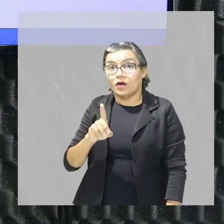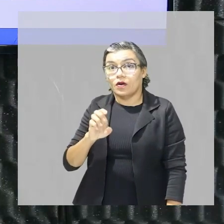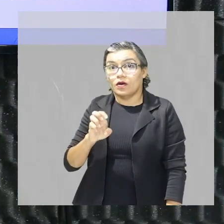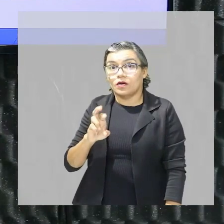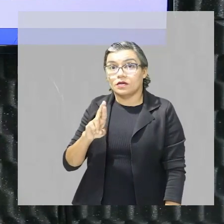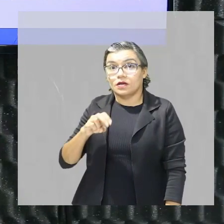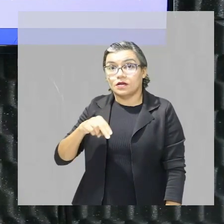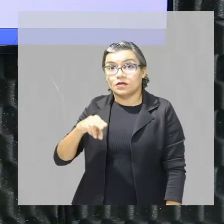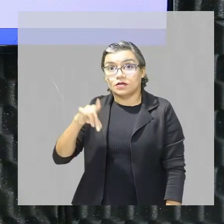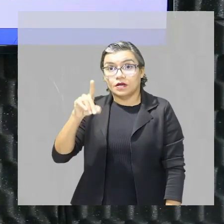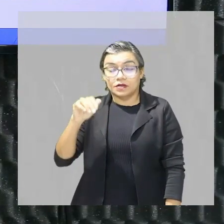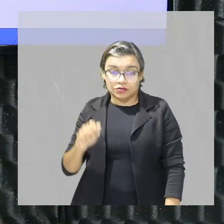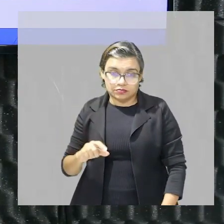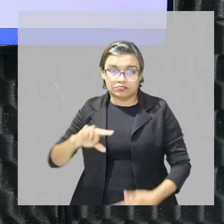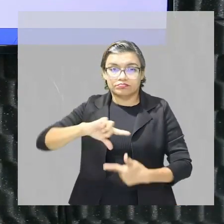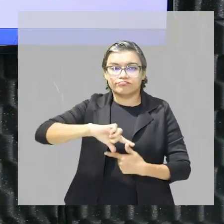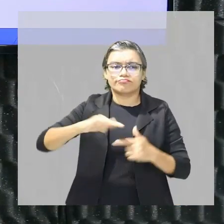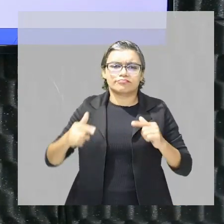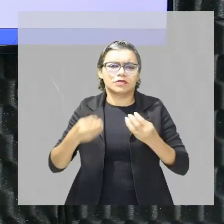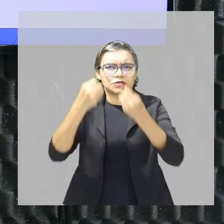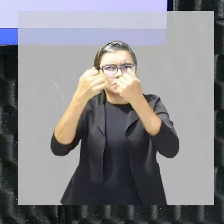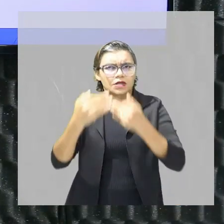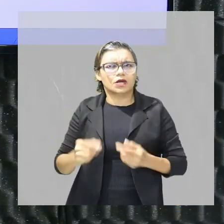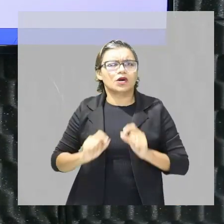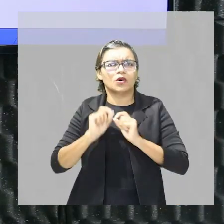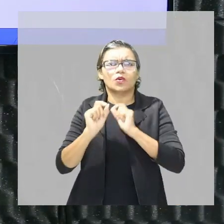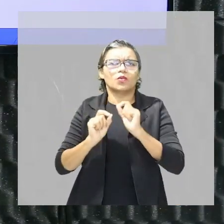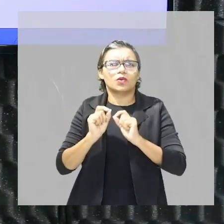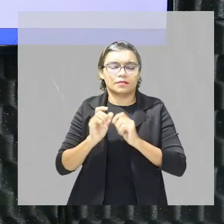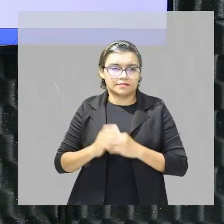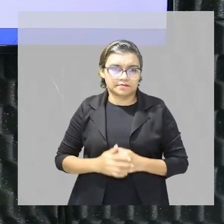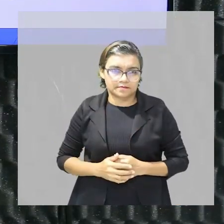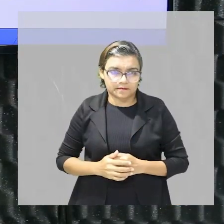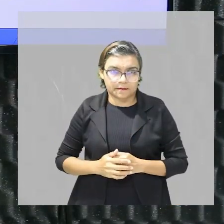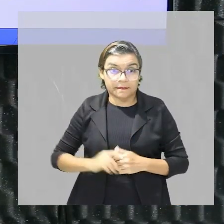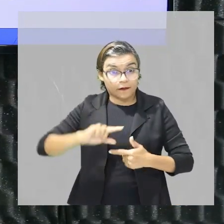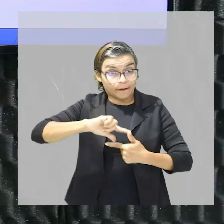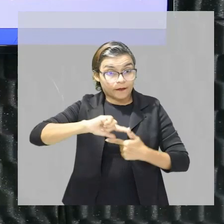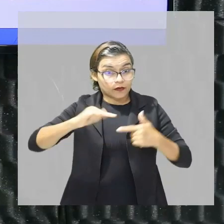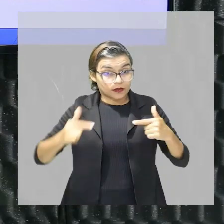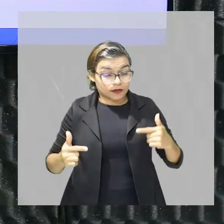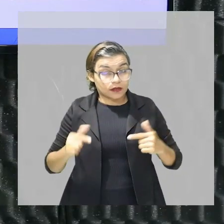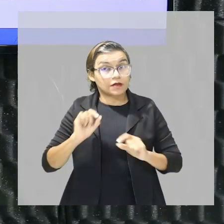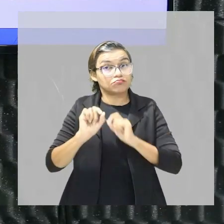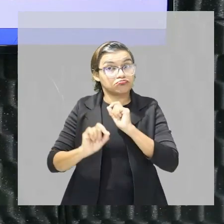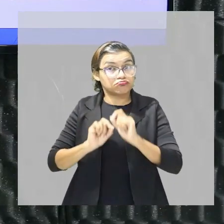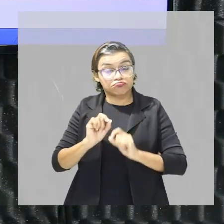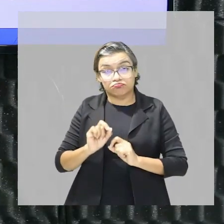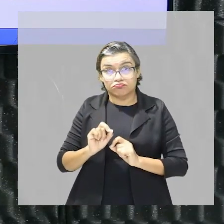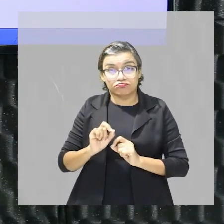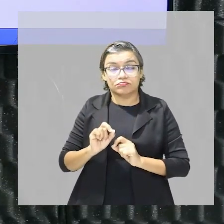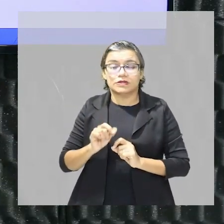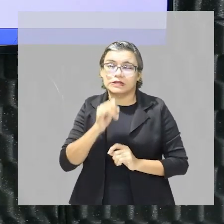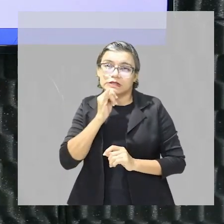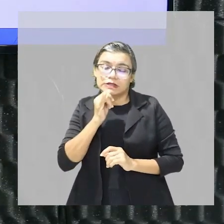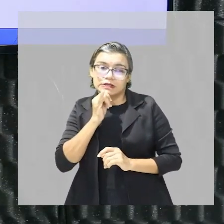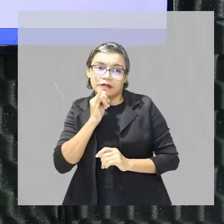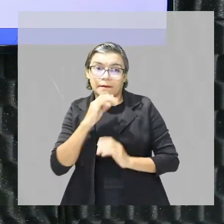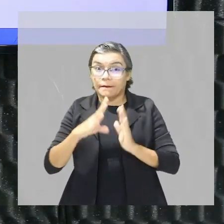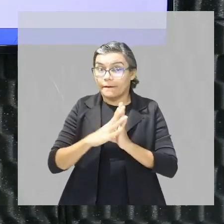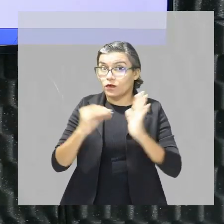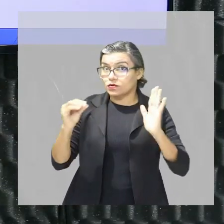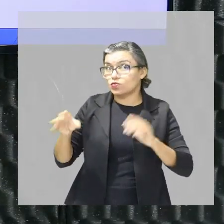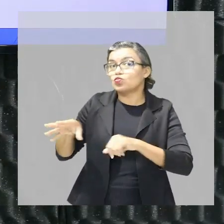é outro tá olha só a modernidade certo enquanto o modelo de